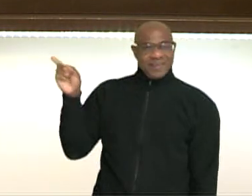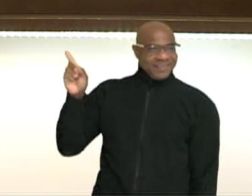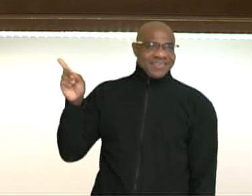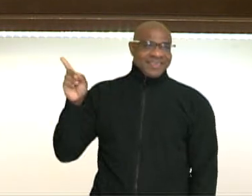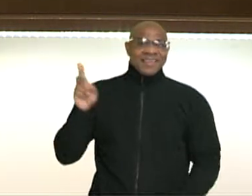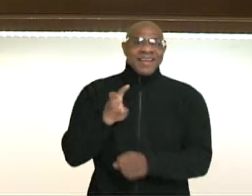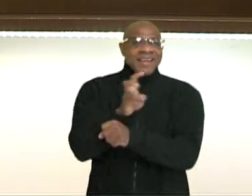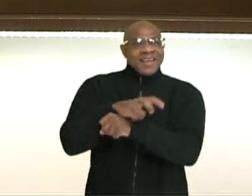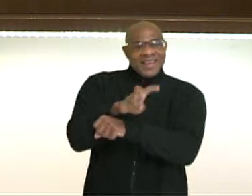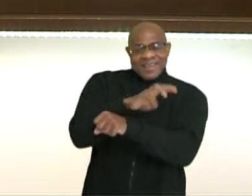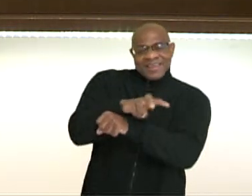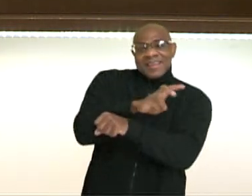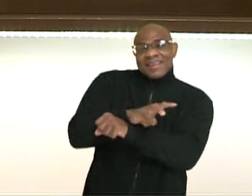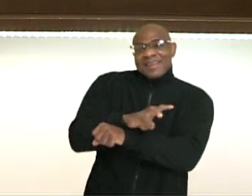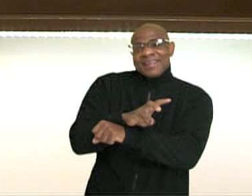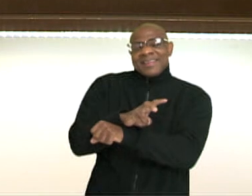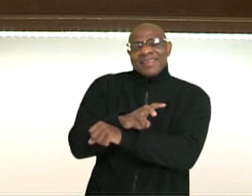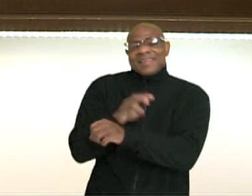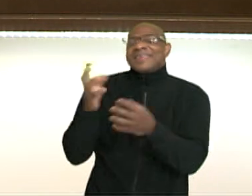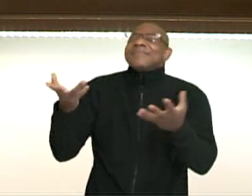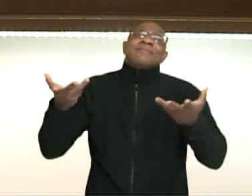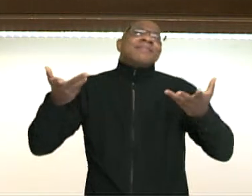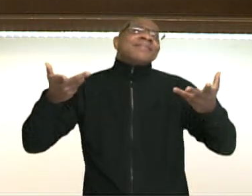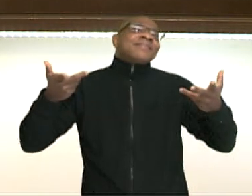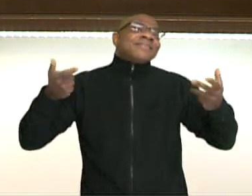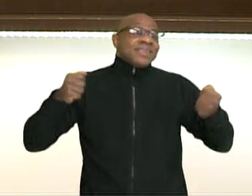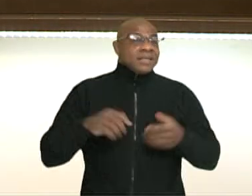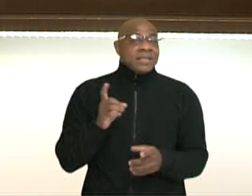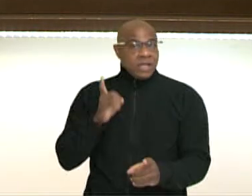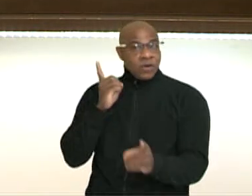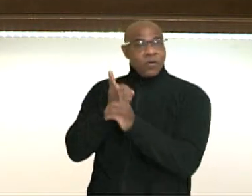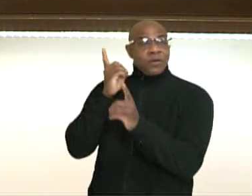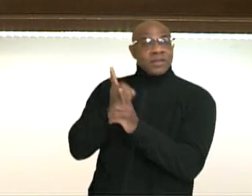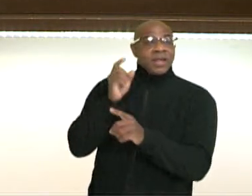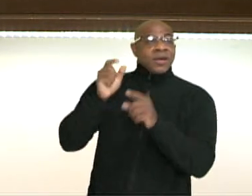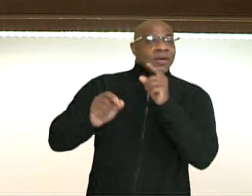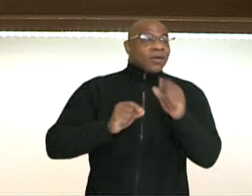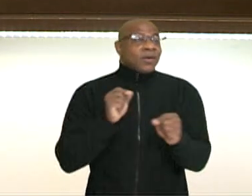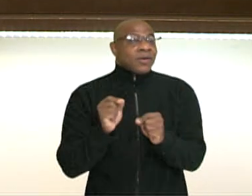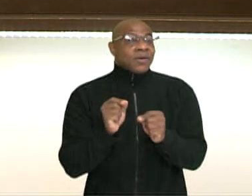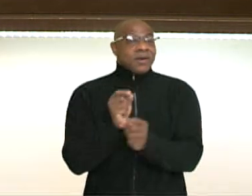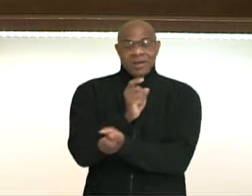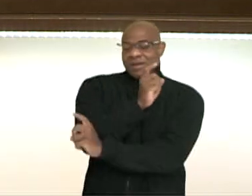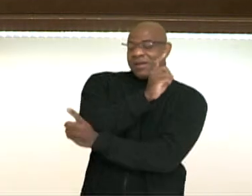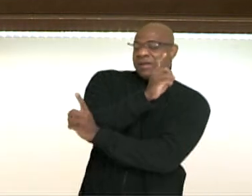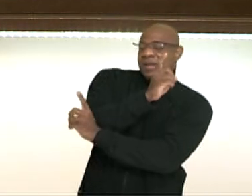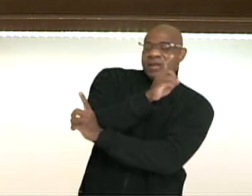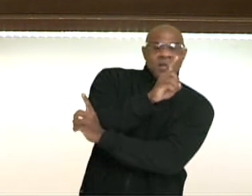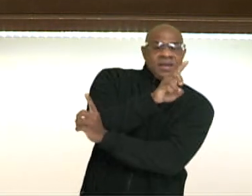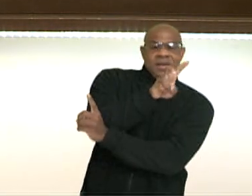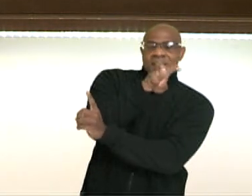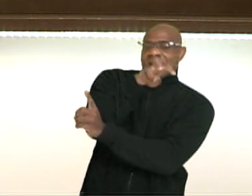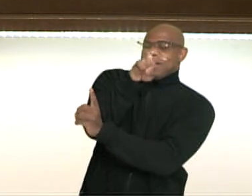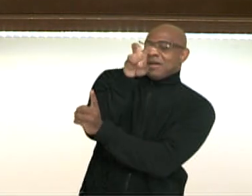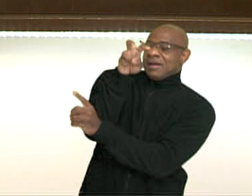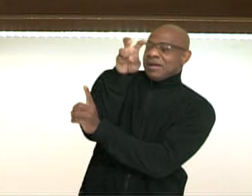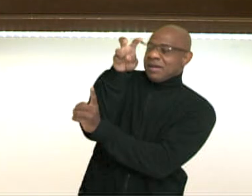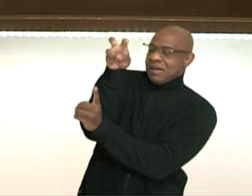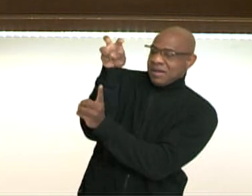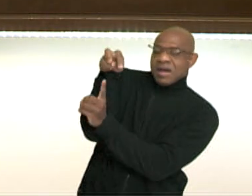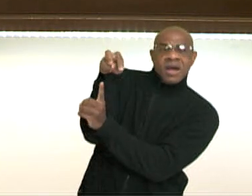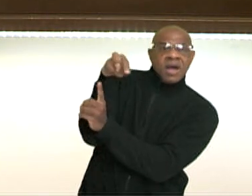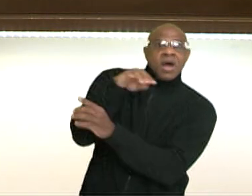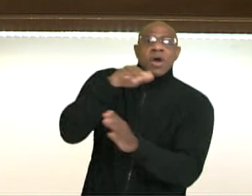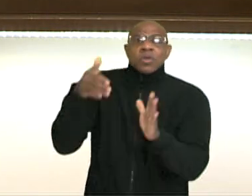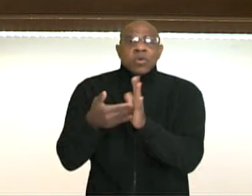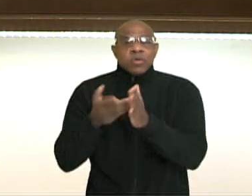adormecida ou a serpente encantada. Então, diz que quando ela encontrar aí, né, a cabeça encontrar o rabo, todos vão para a profundeza aí